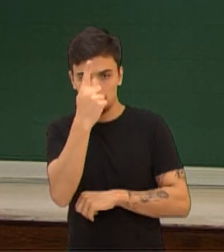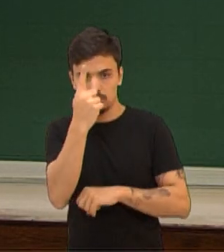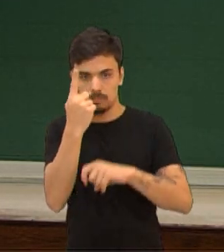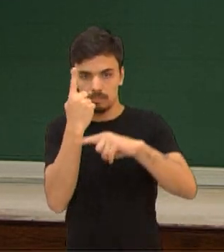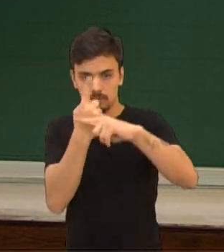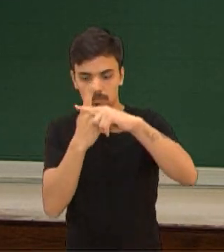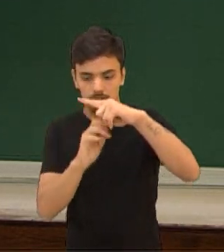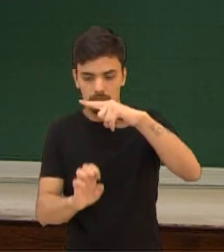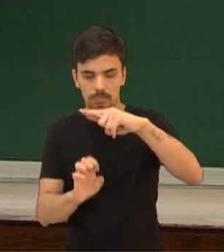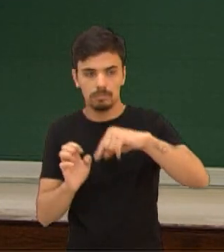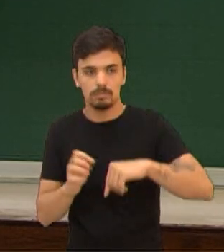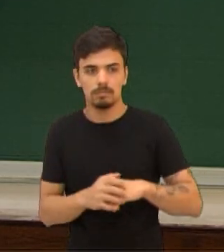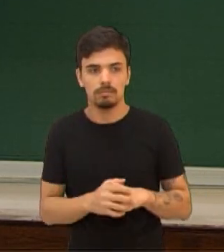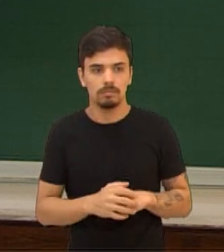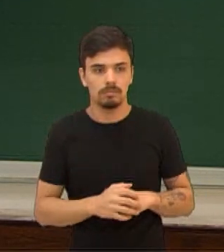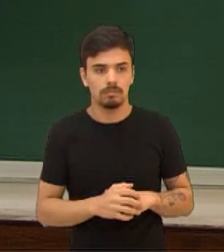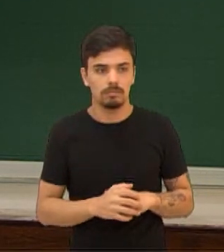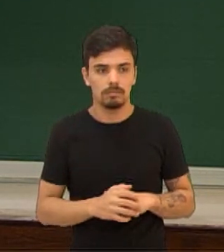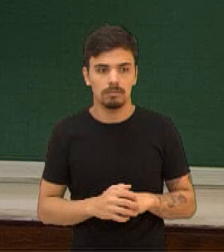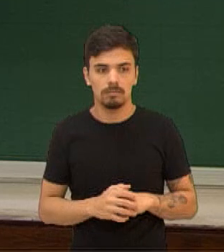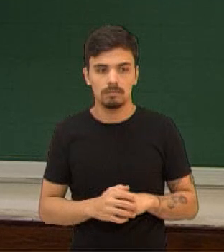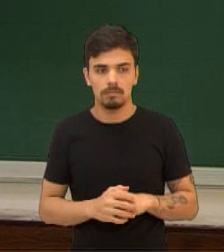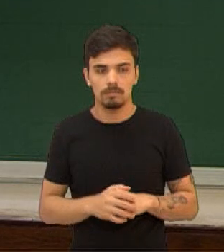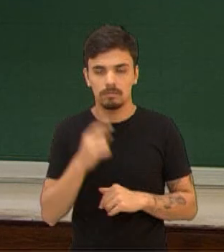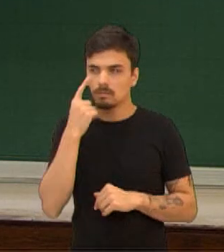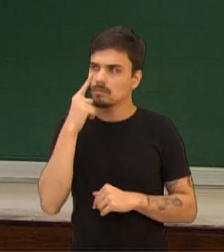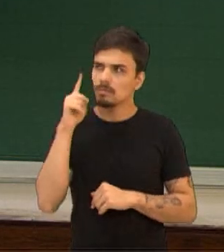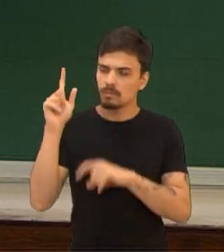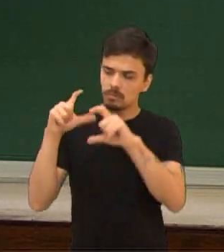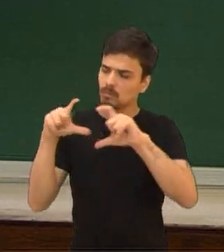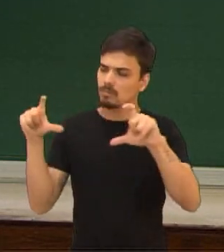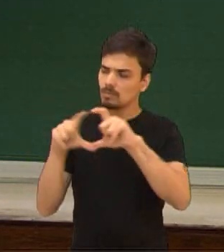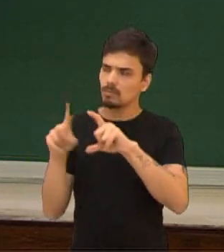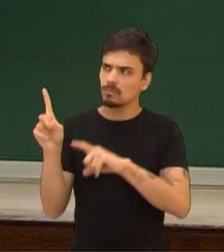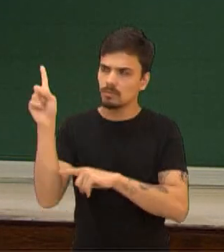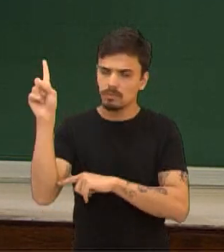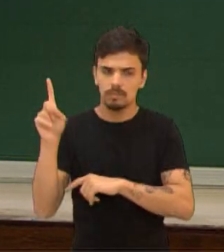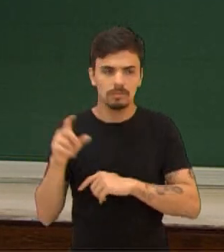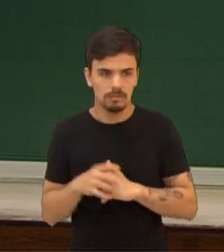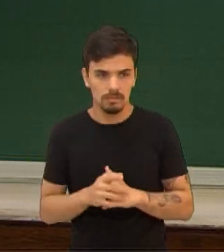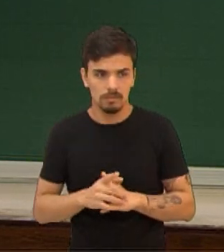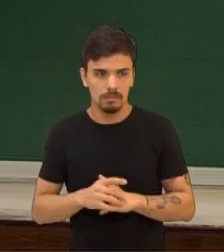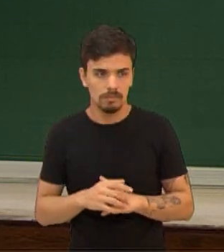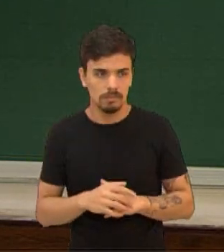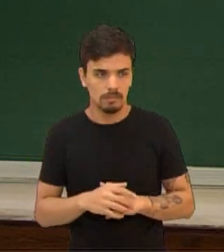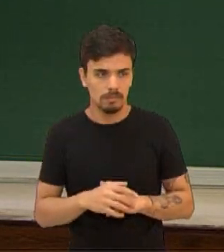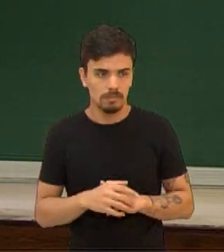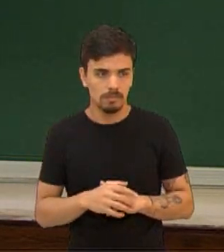ter u vezes 1 menos 1 sobre e vale 2,72,